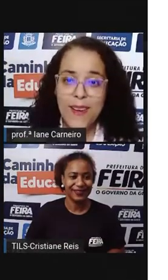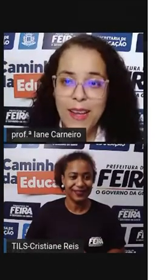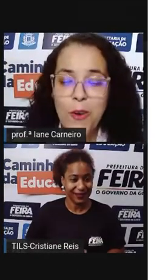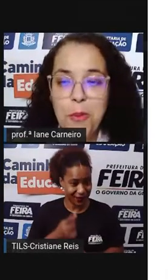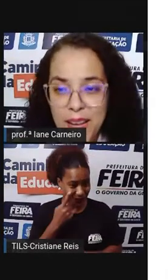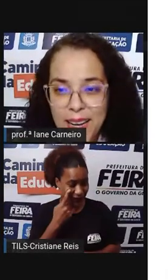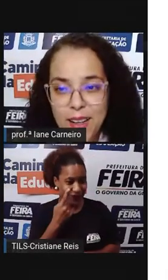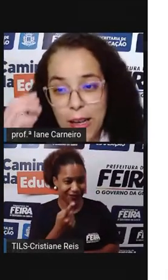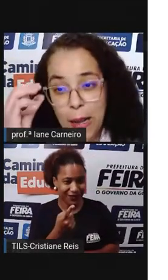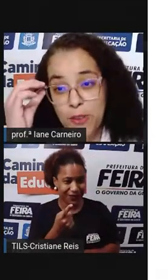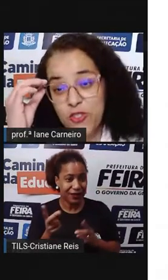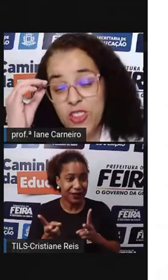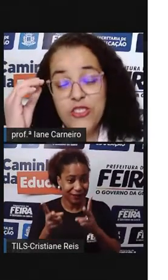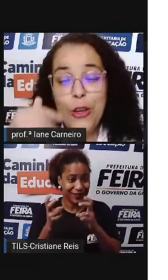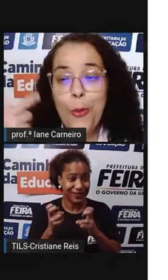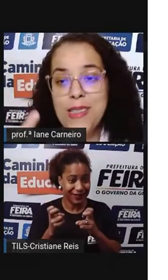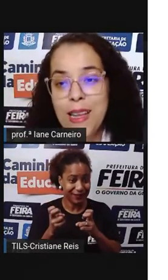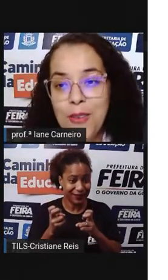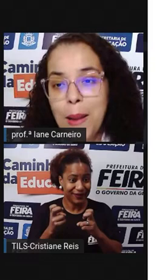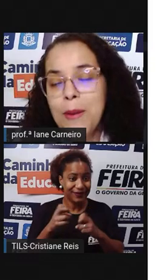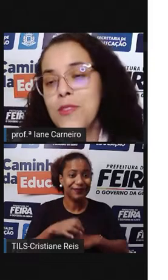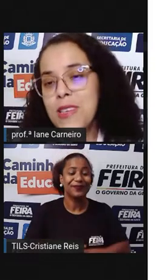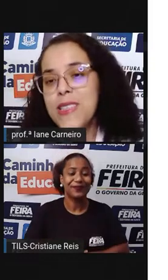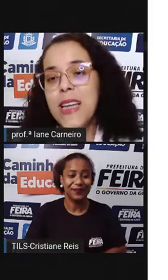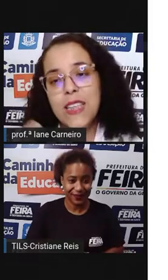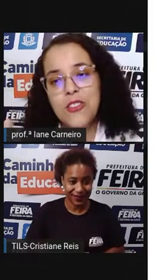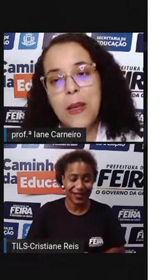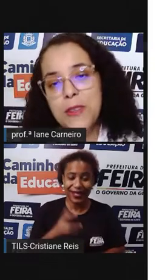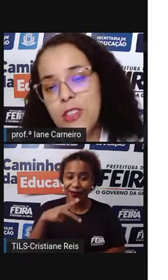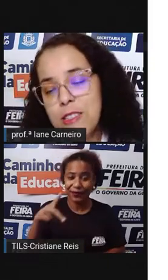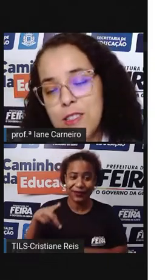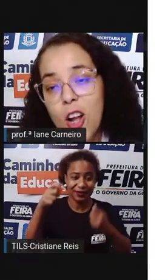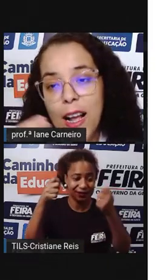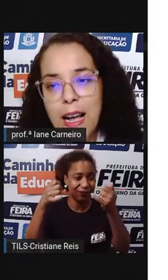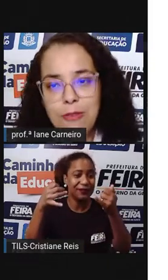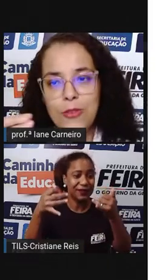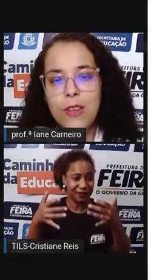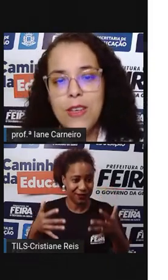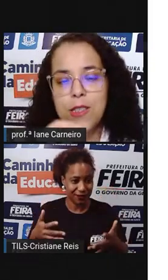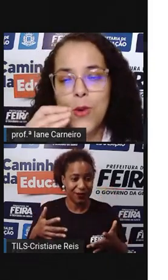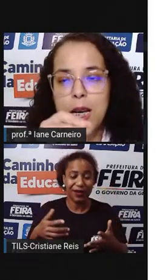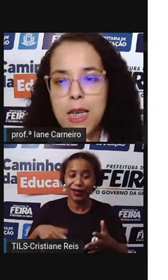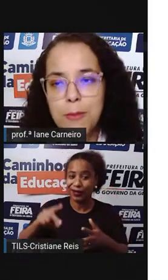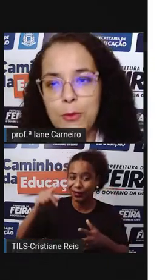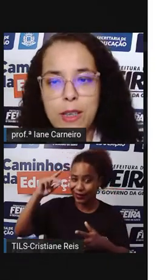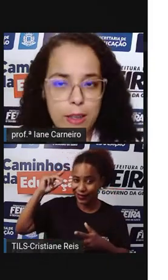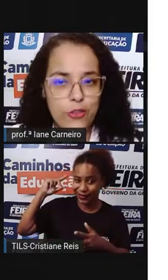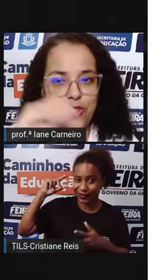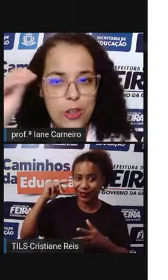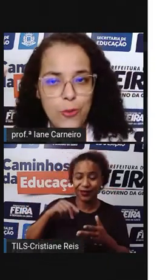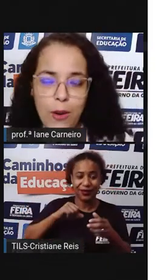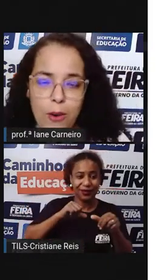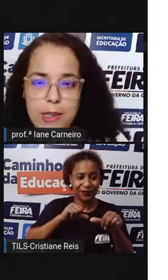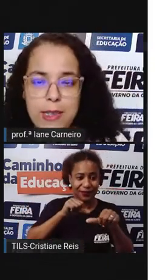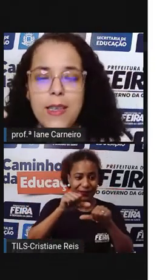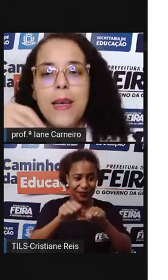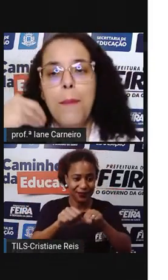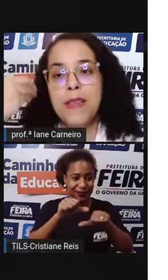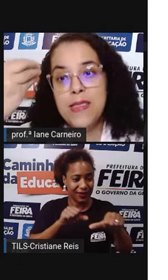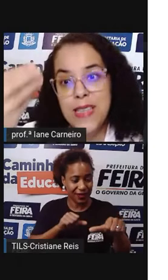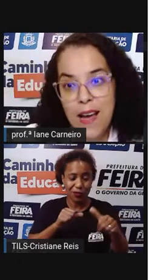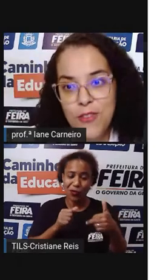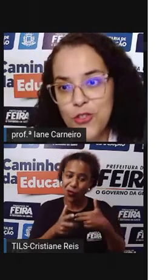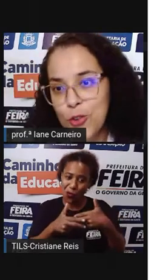Perceberam, né? Como era A Pratinha Tinha começado a falar Para vocês Que antigamente Eles trocavam Faziam o câmbio Eu tinha uma coisa